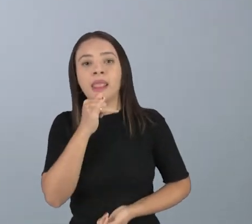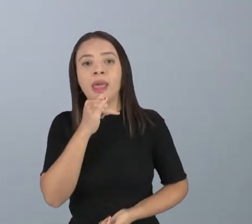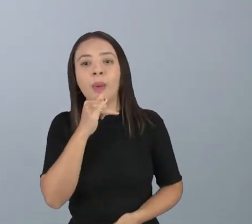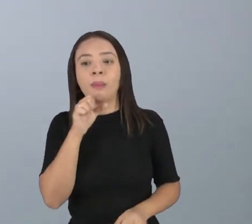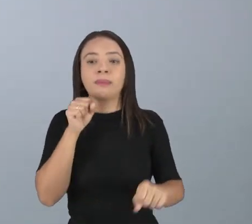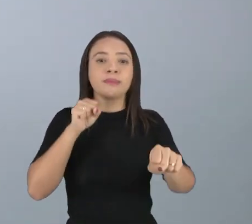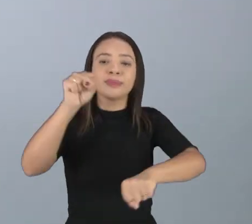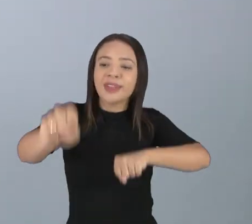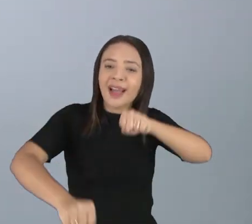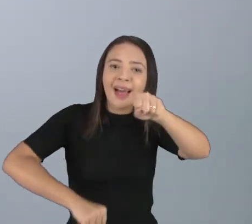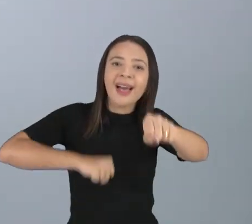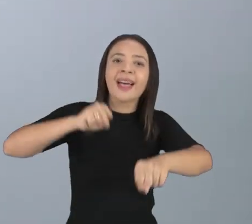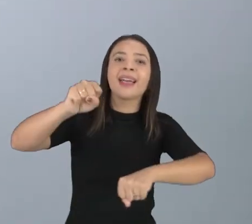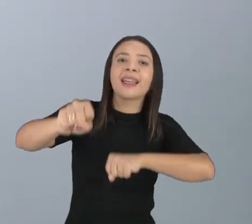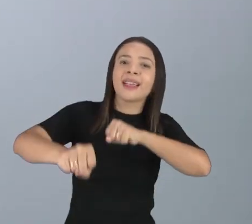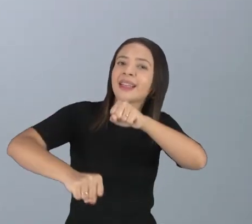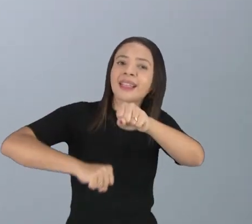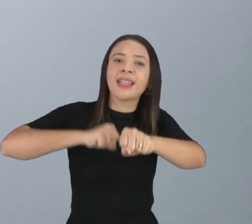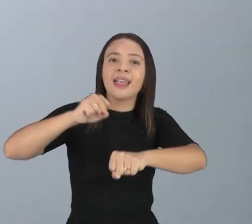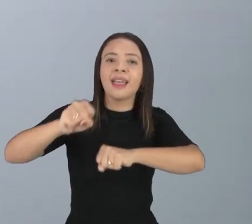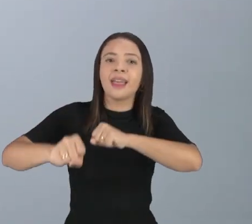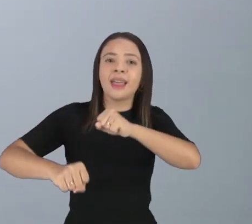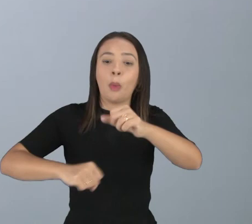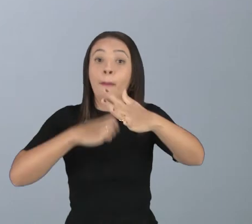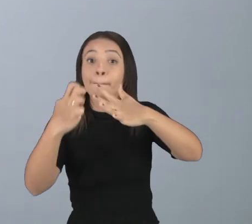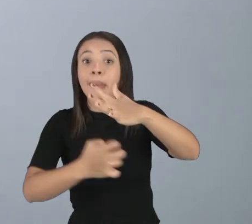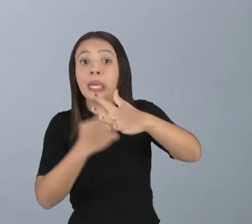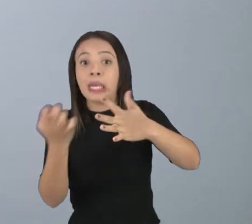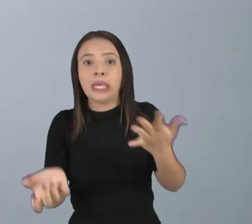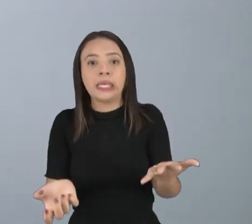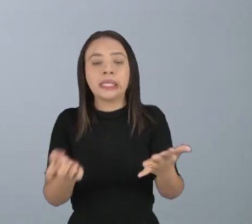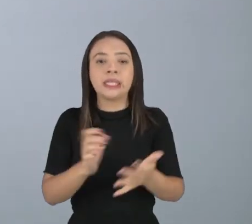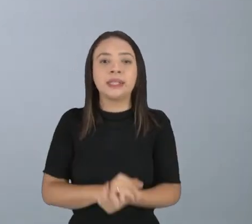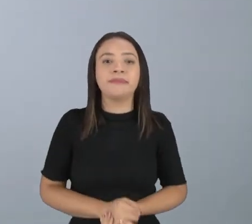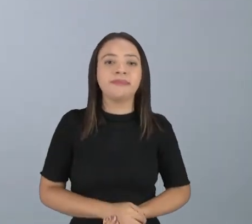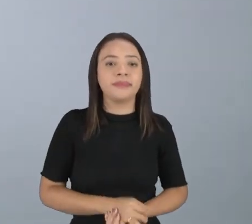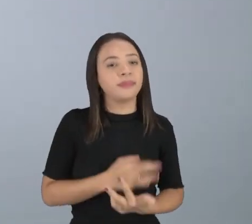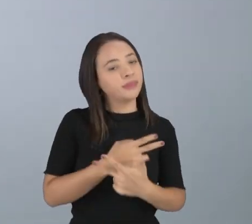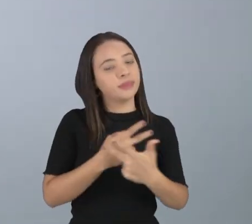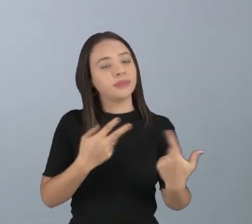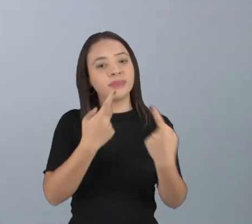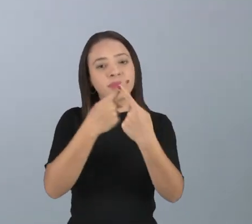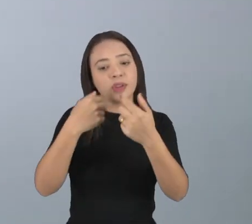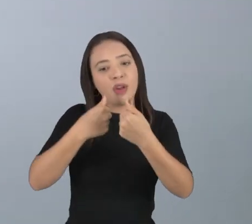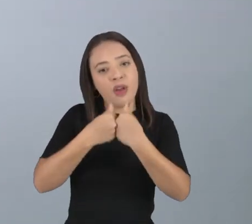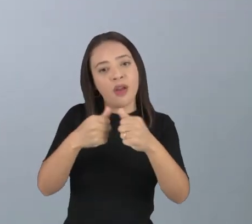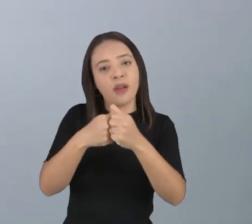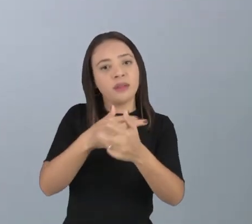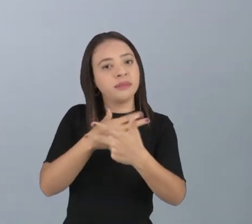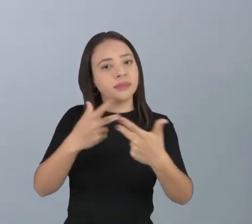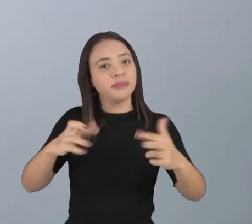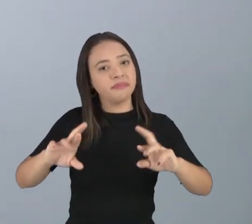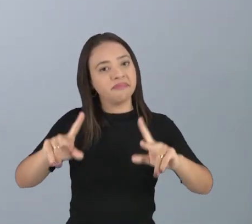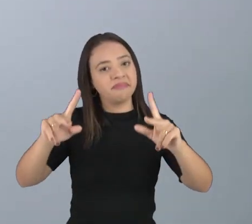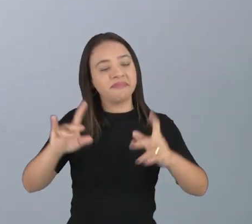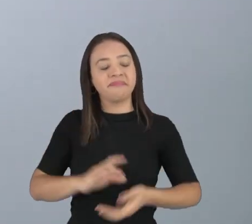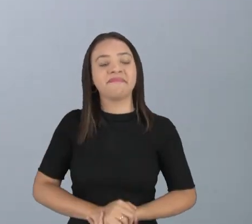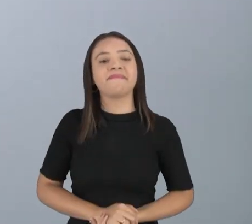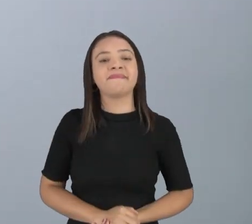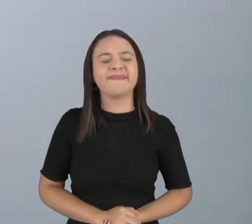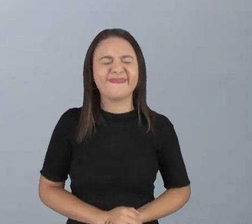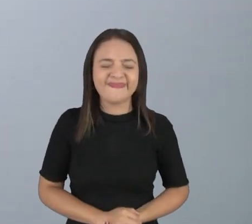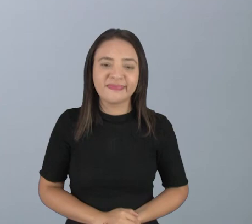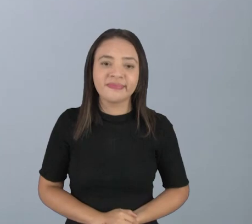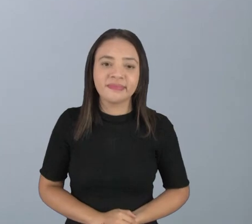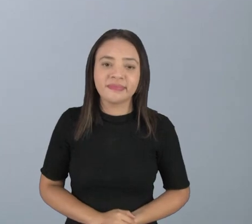uso comunal de todos, né? E outros tipos de transporte, certo? Então, pessoal, é isso,